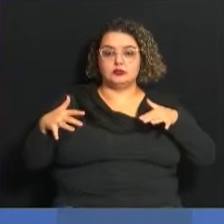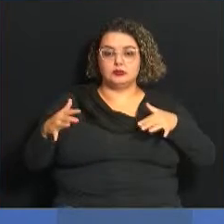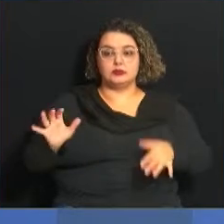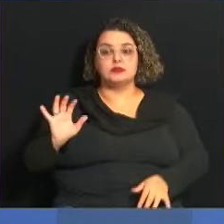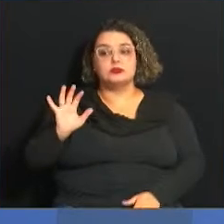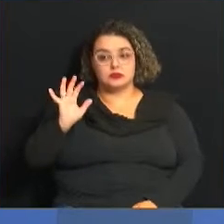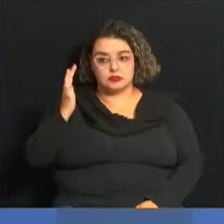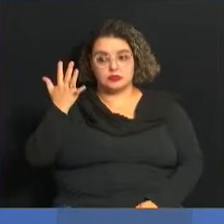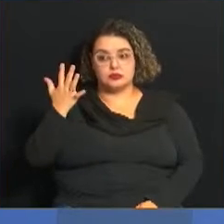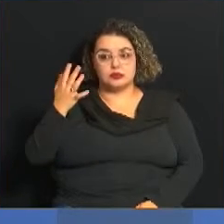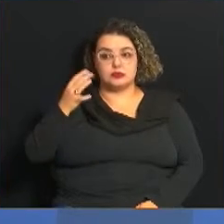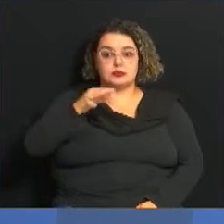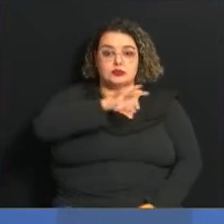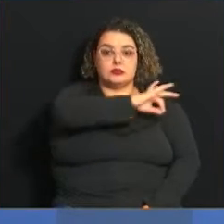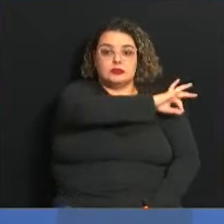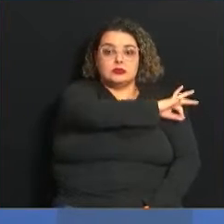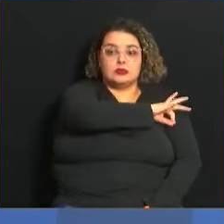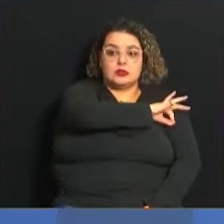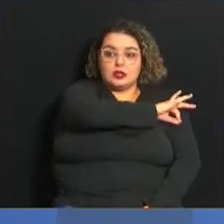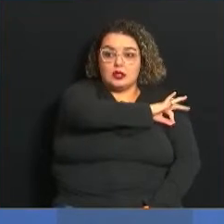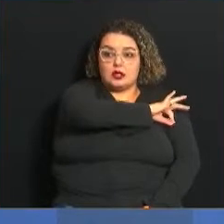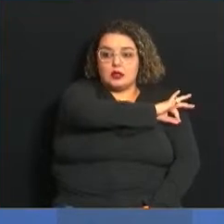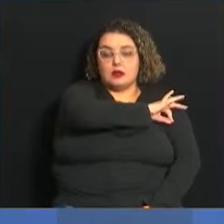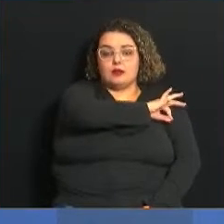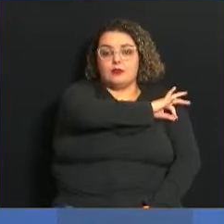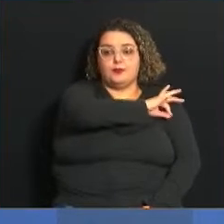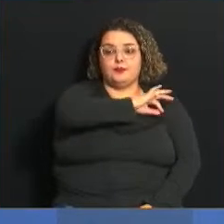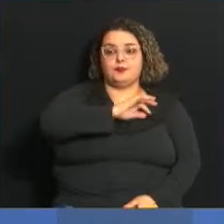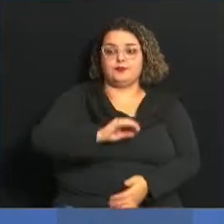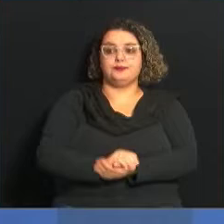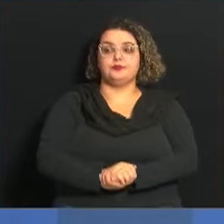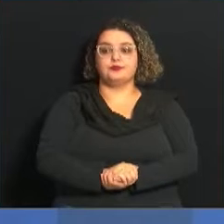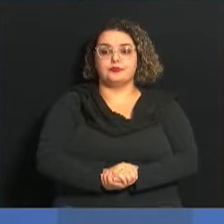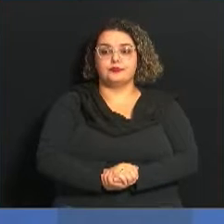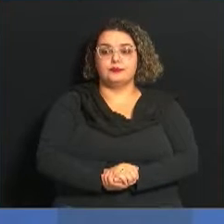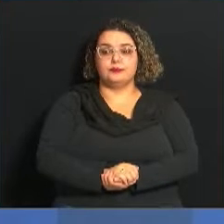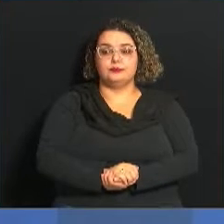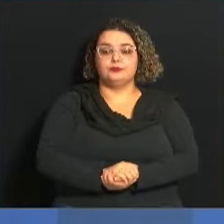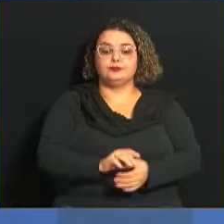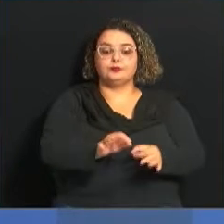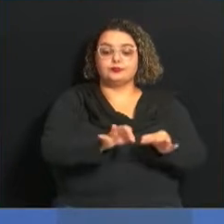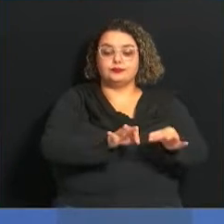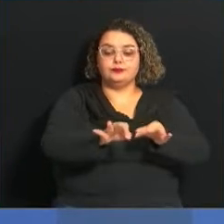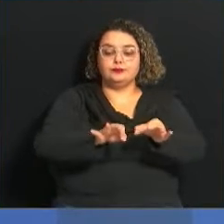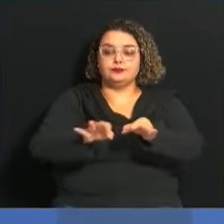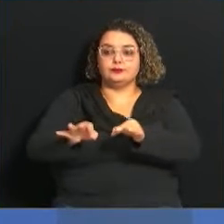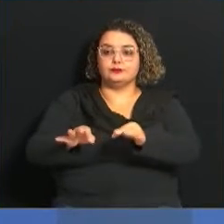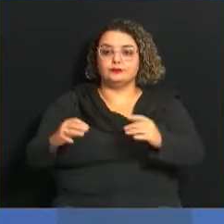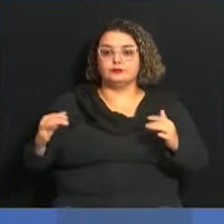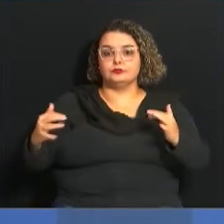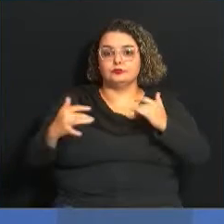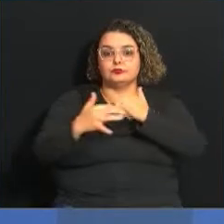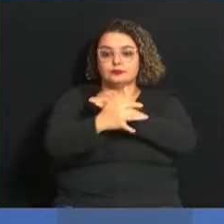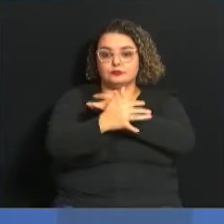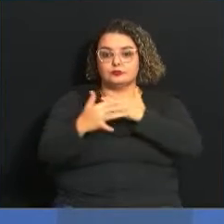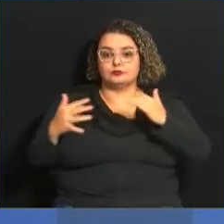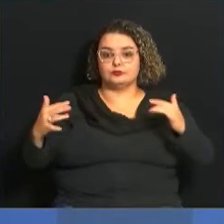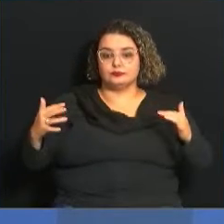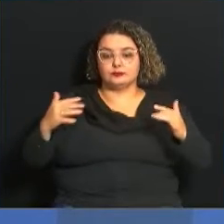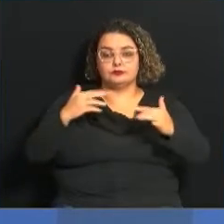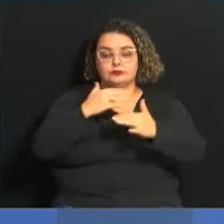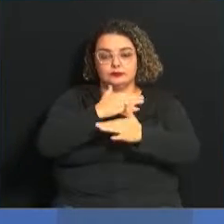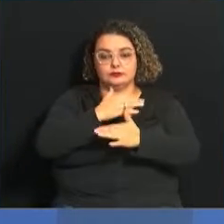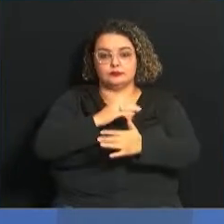realizada na Prefeitura Municipal, a cargo da Secretaria Municipal de Planejamento e Urbanismo.